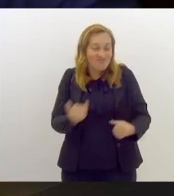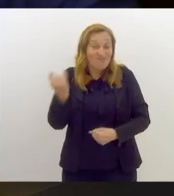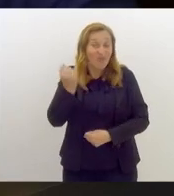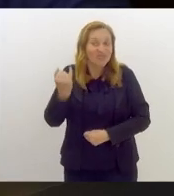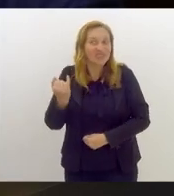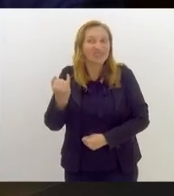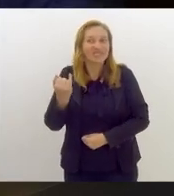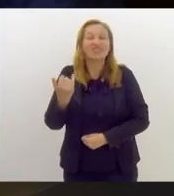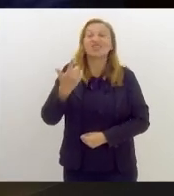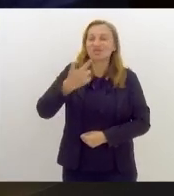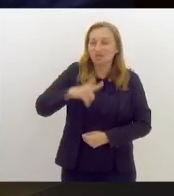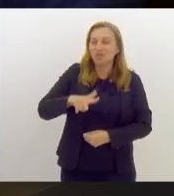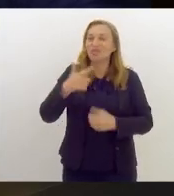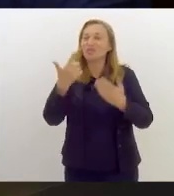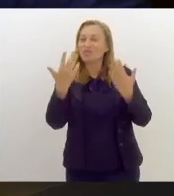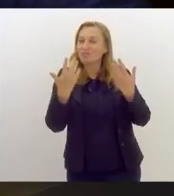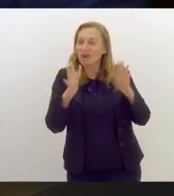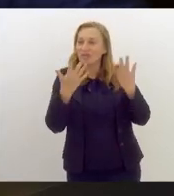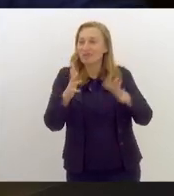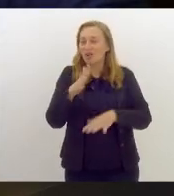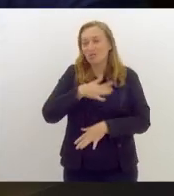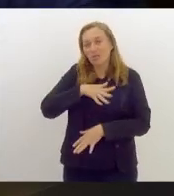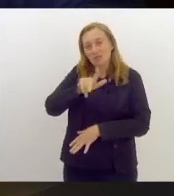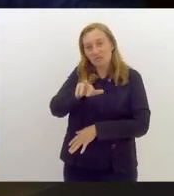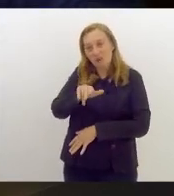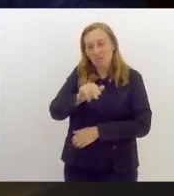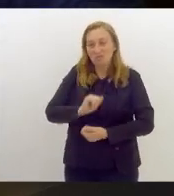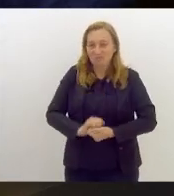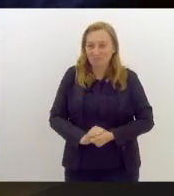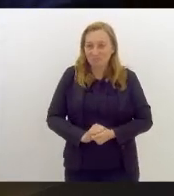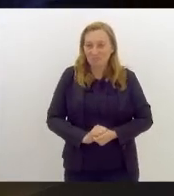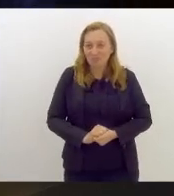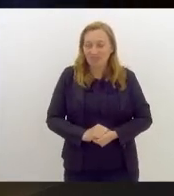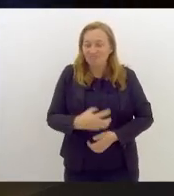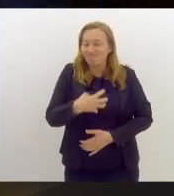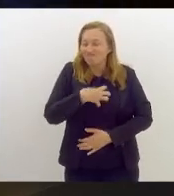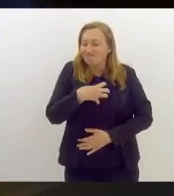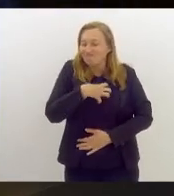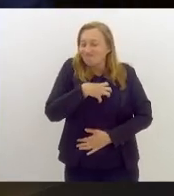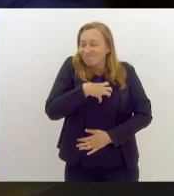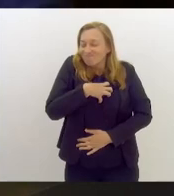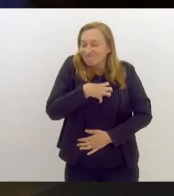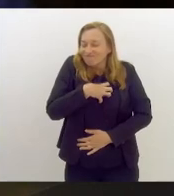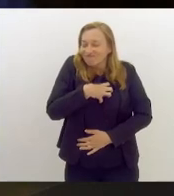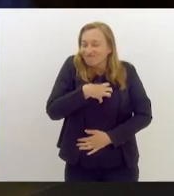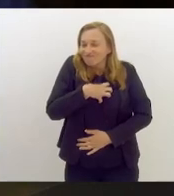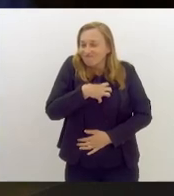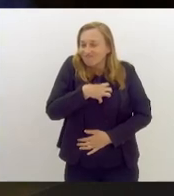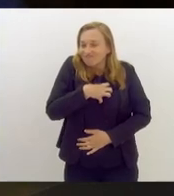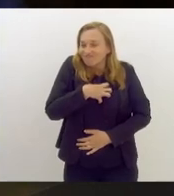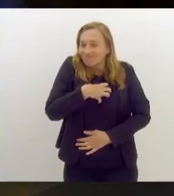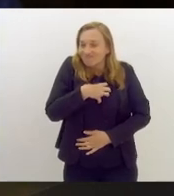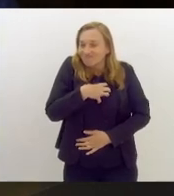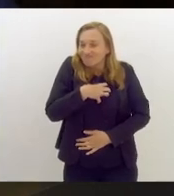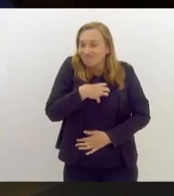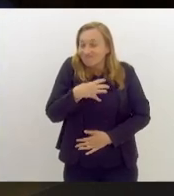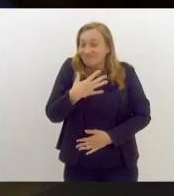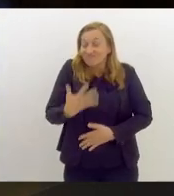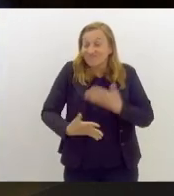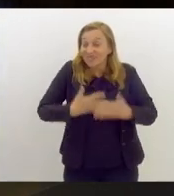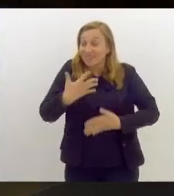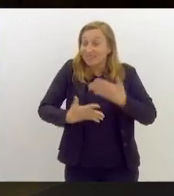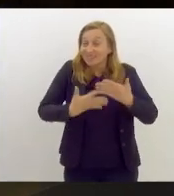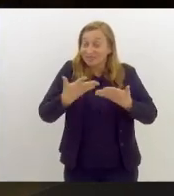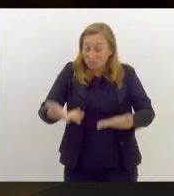mais uma vez parabenizar meu irmão eu me sinto muito honrado pelo convite está